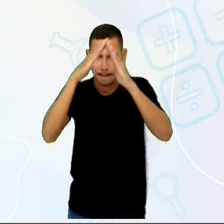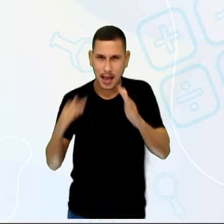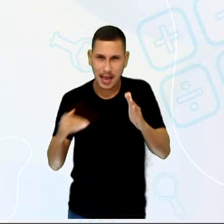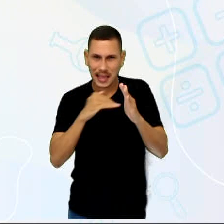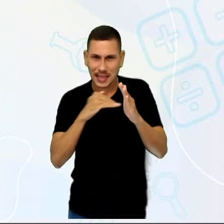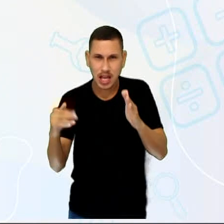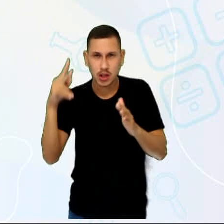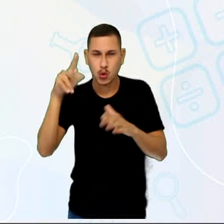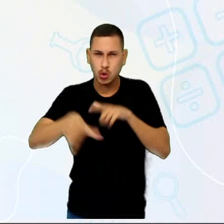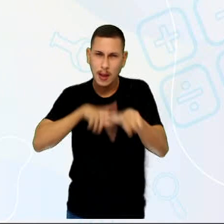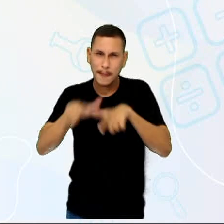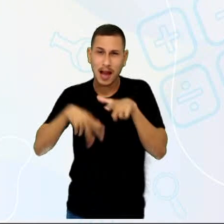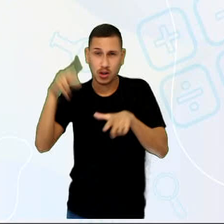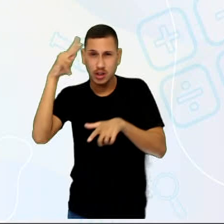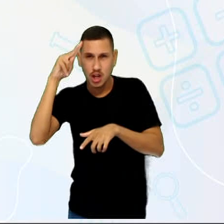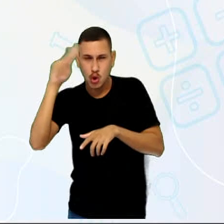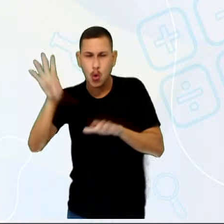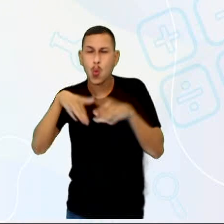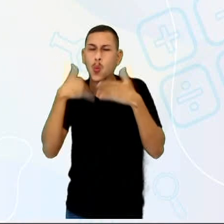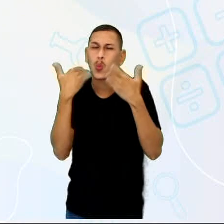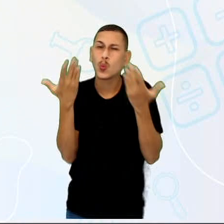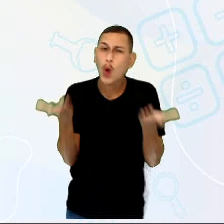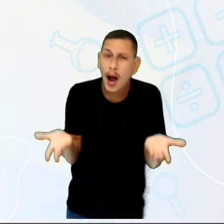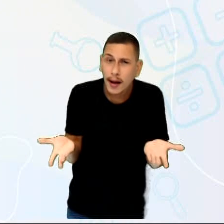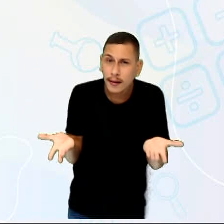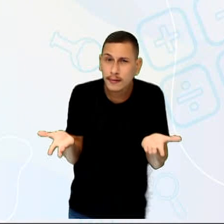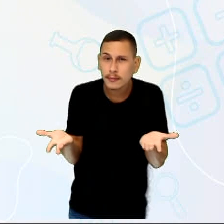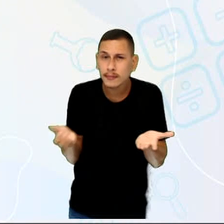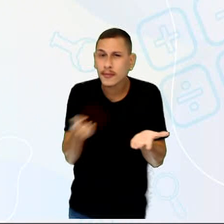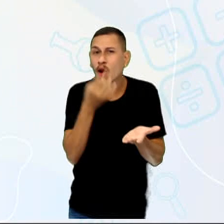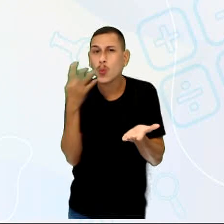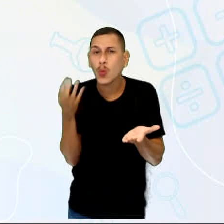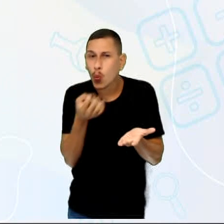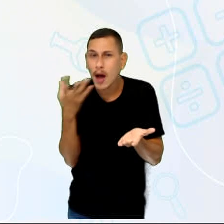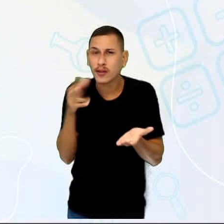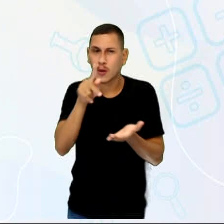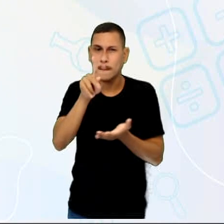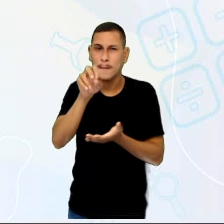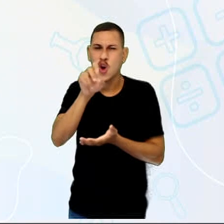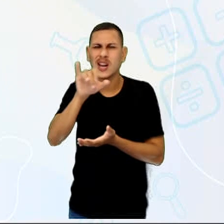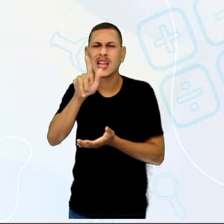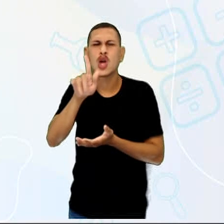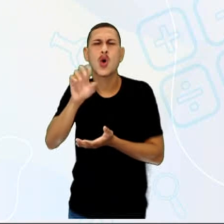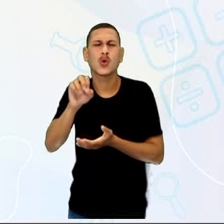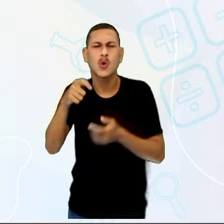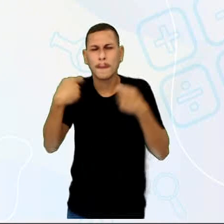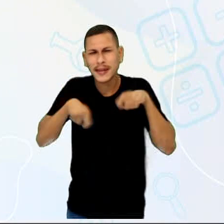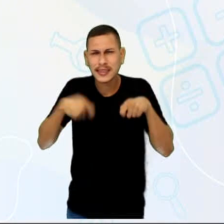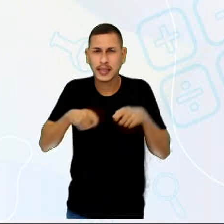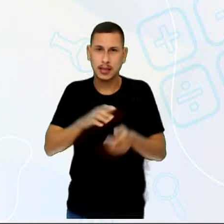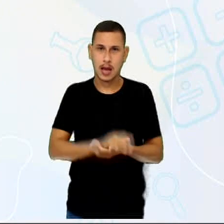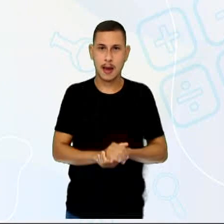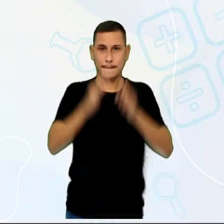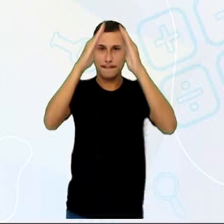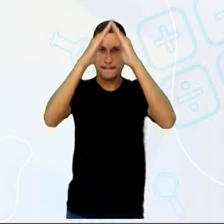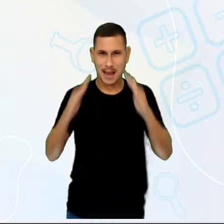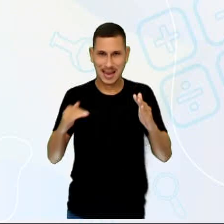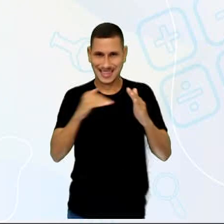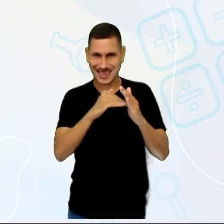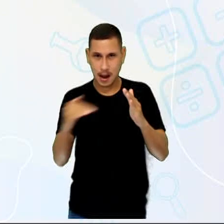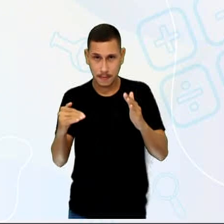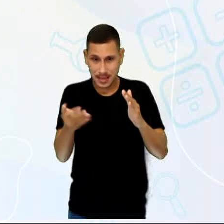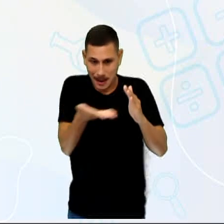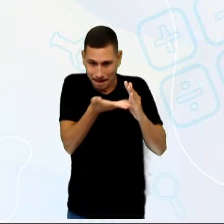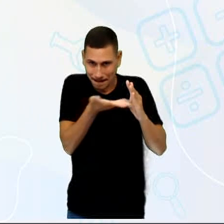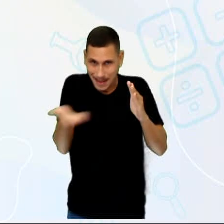irá precisar? Então, aí a gente vai ter 2 pirâmides, né? E essas pirâmides são de base